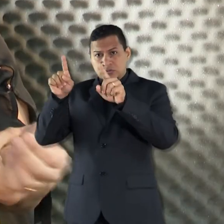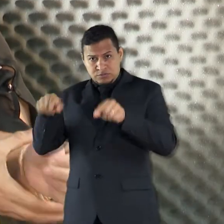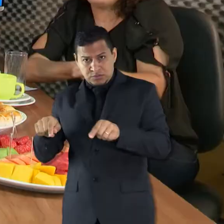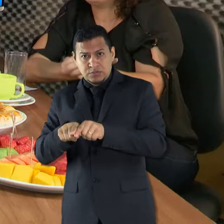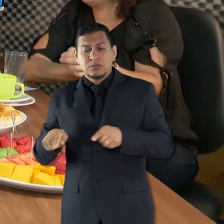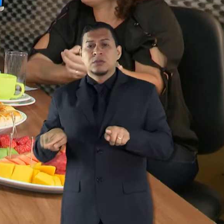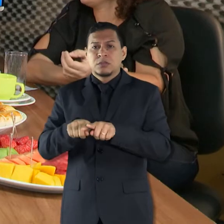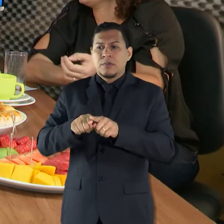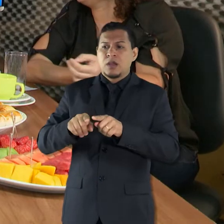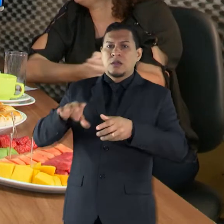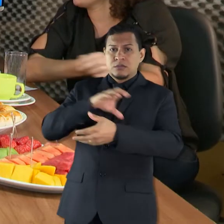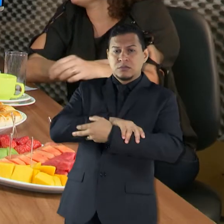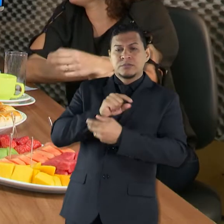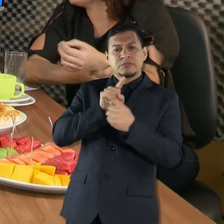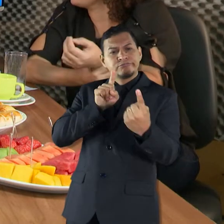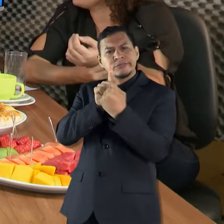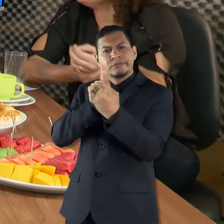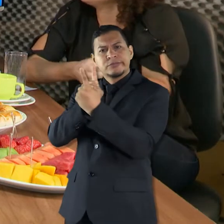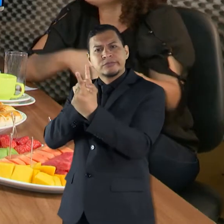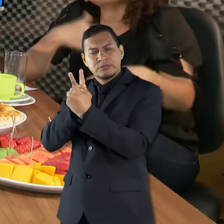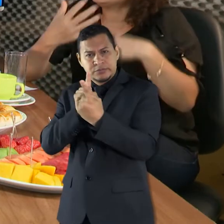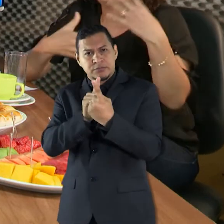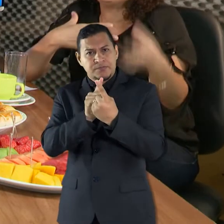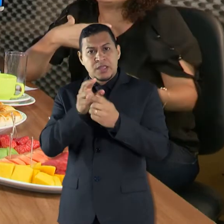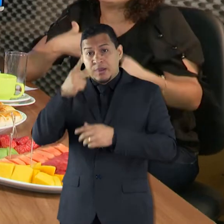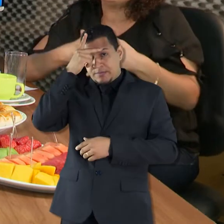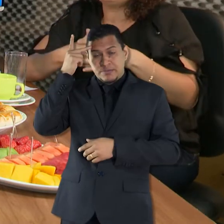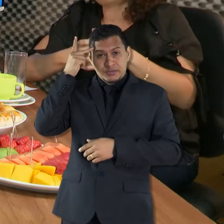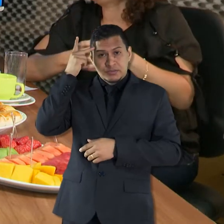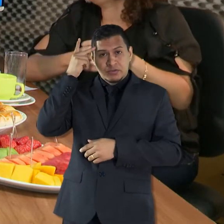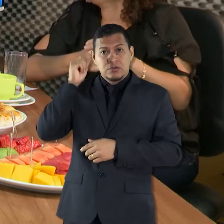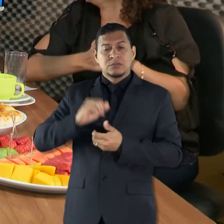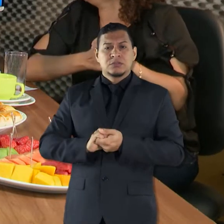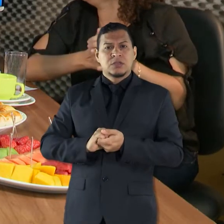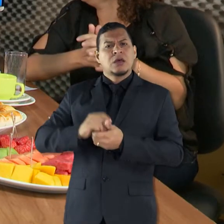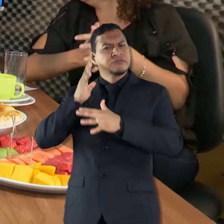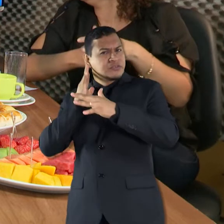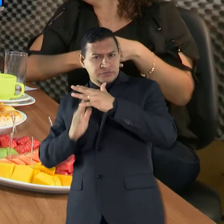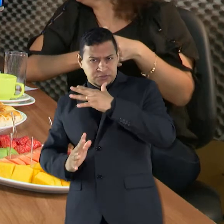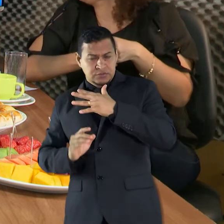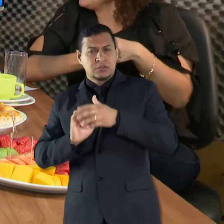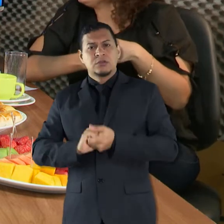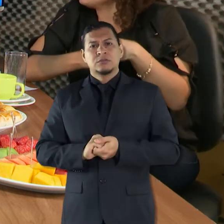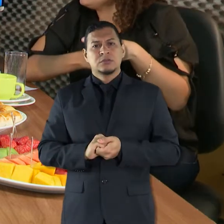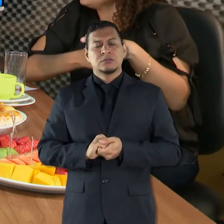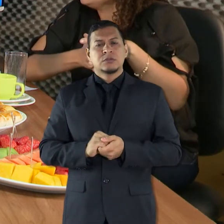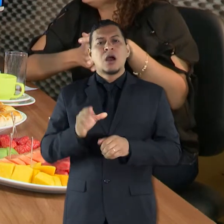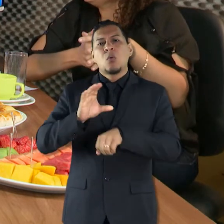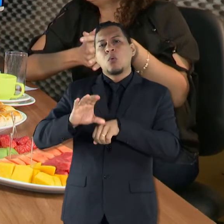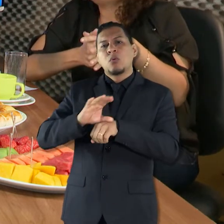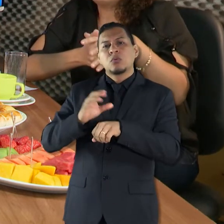os servidores, né, os colaboradores que trabalham nas recepções e que fazem atendimento a pessoas de venezuelanas,